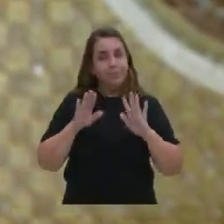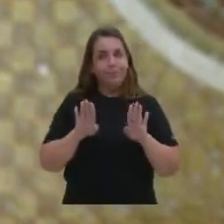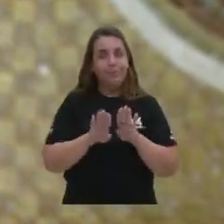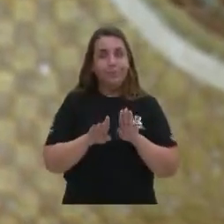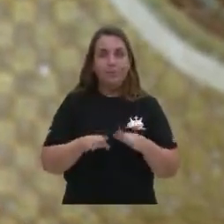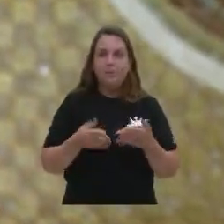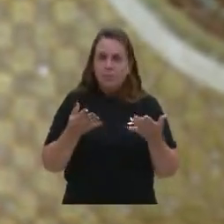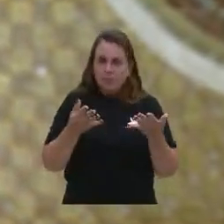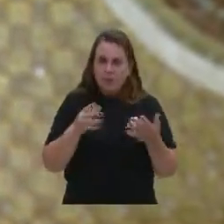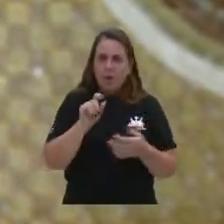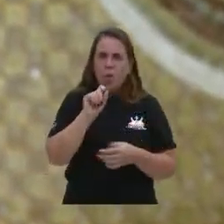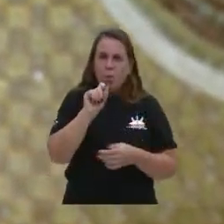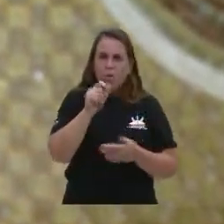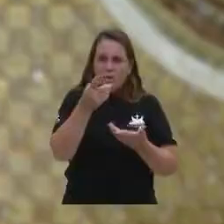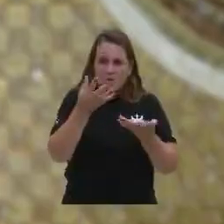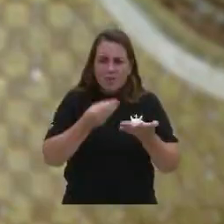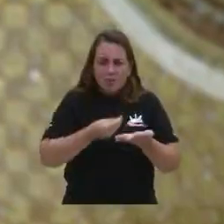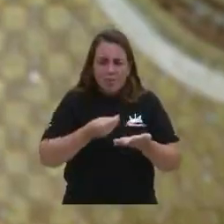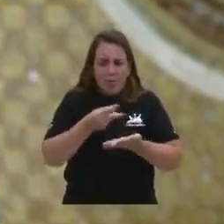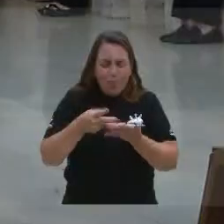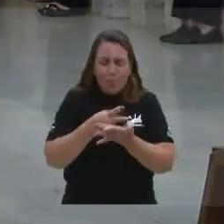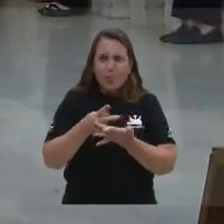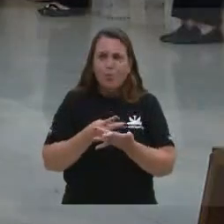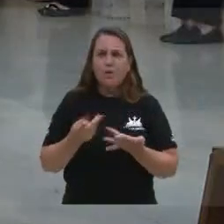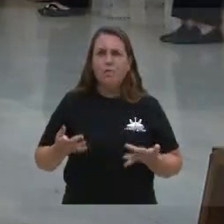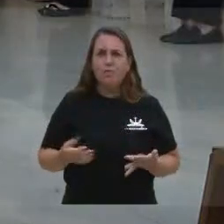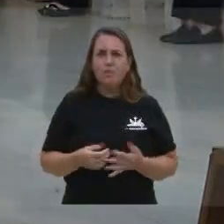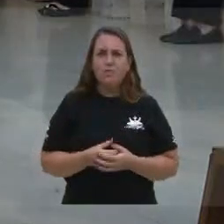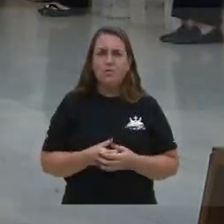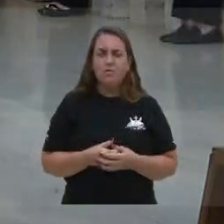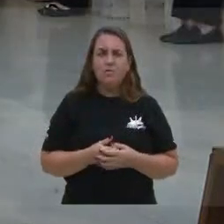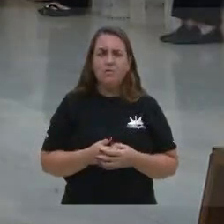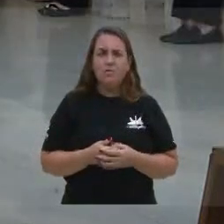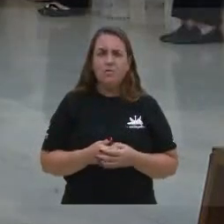o que você está procurando?